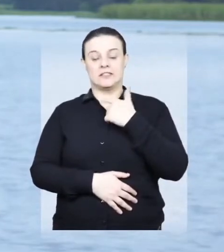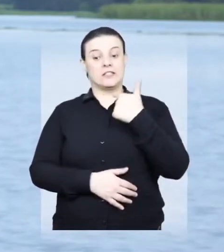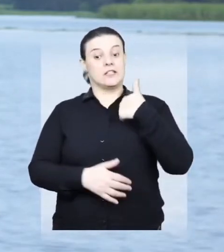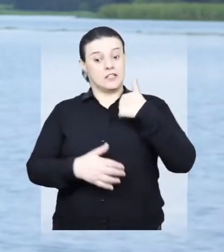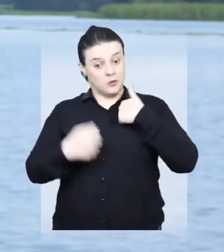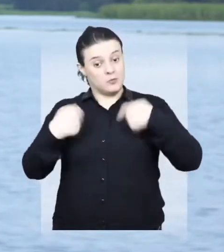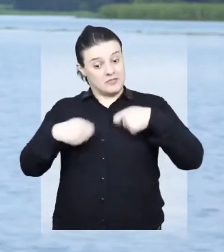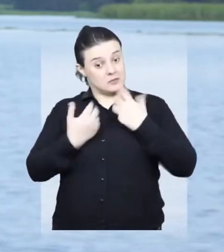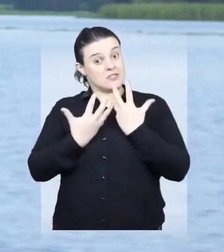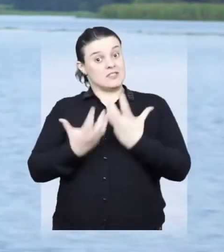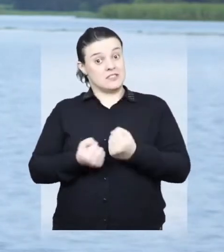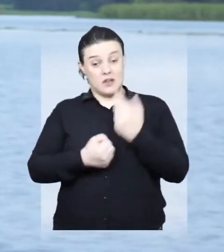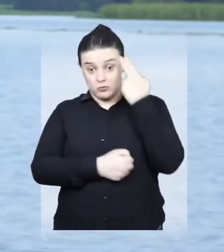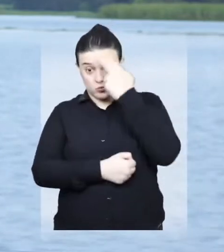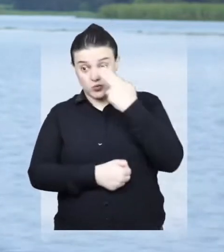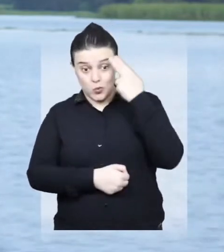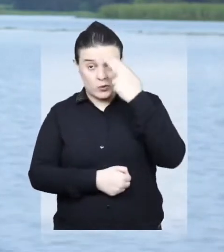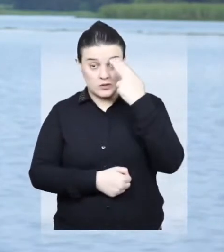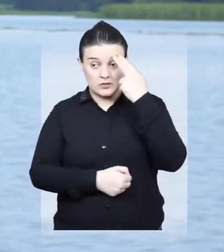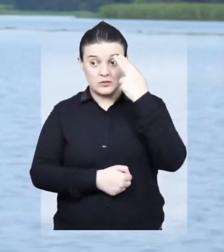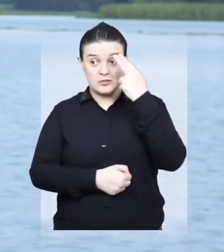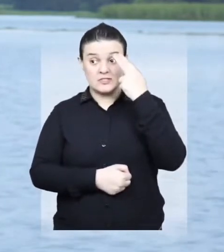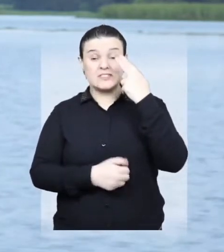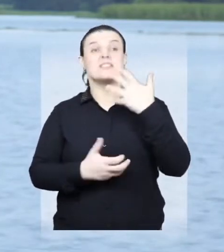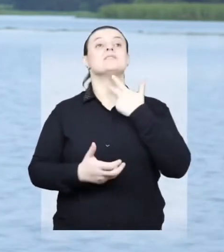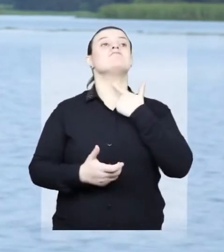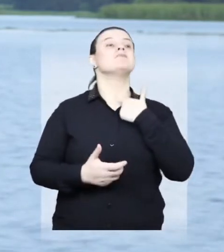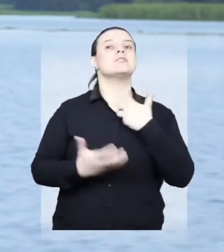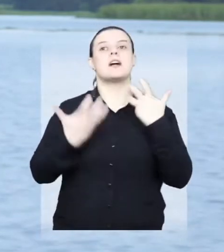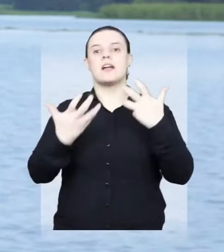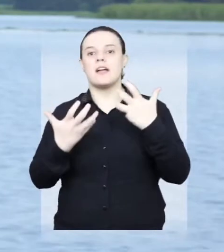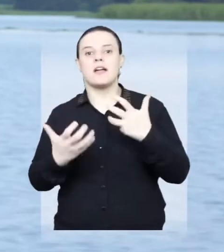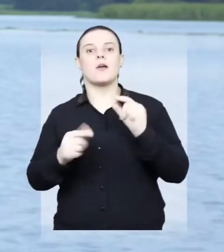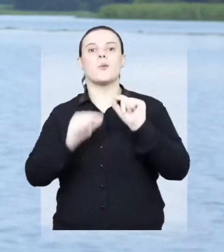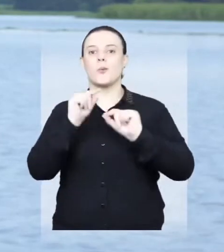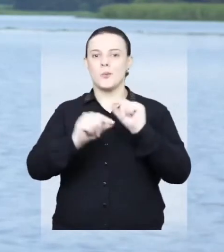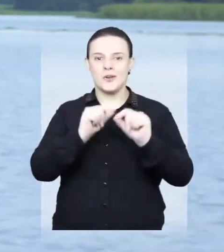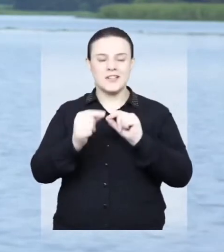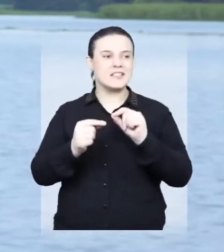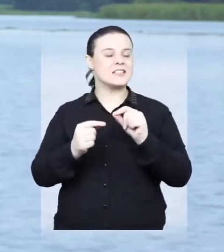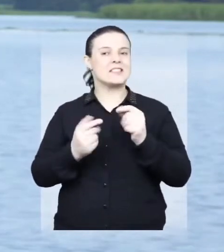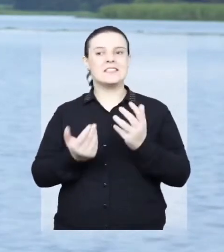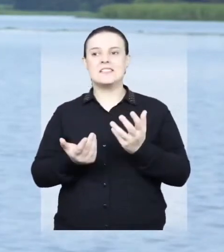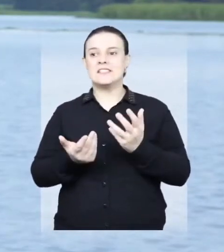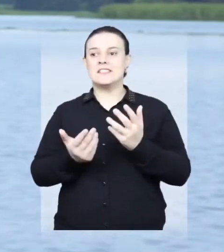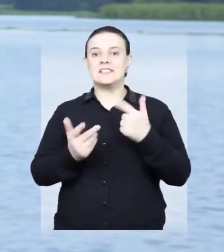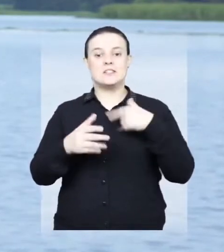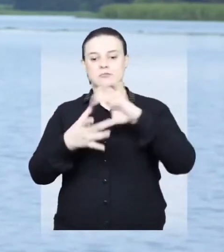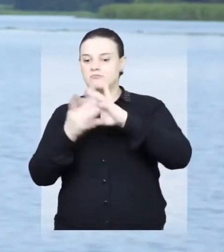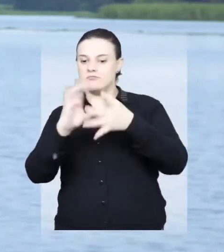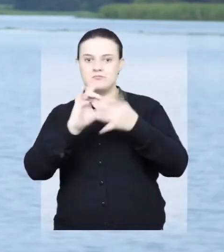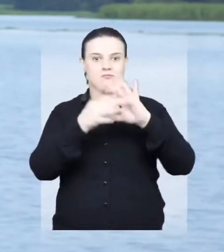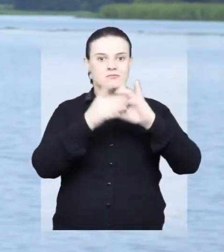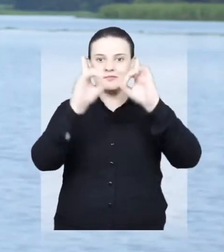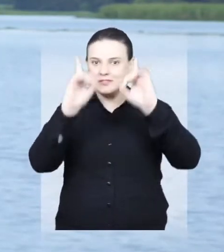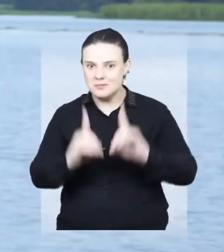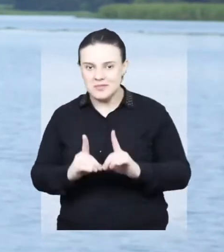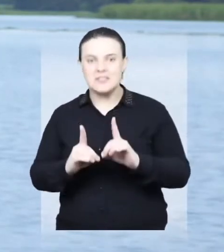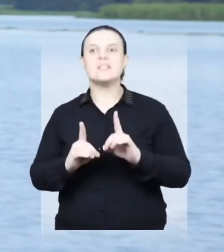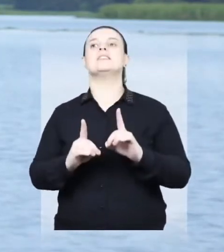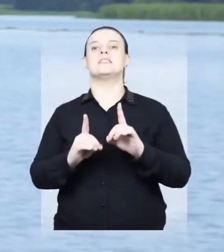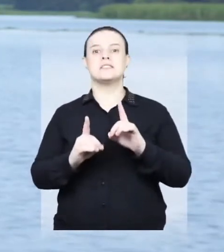reconhecer que é um sonho, esse sonho de querer viver uma edição de de Paralimpíada, no